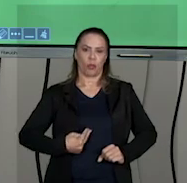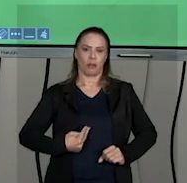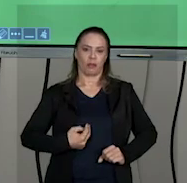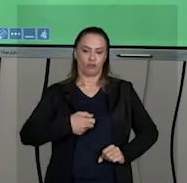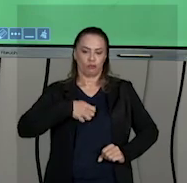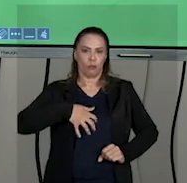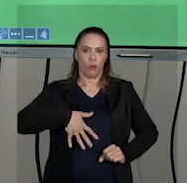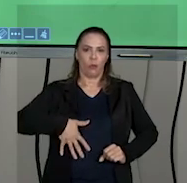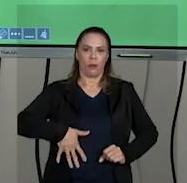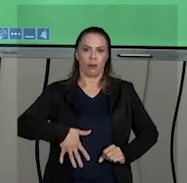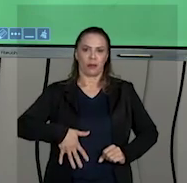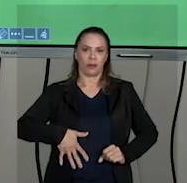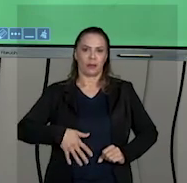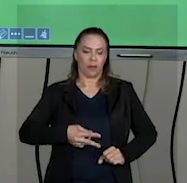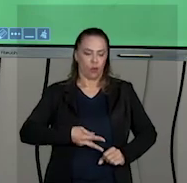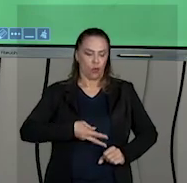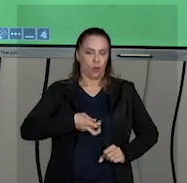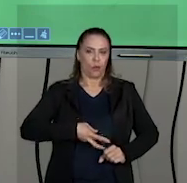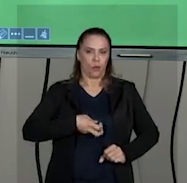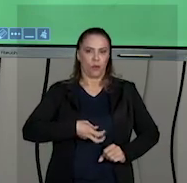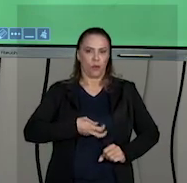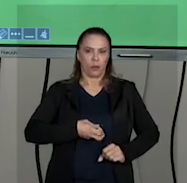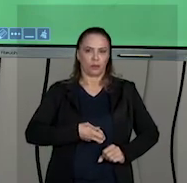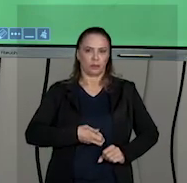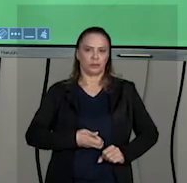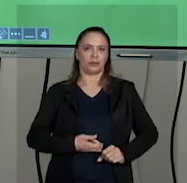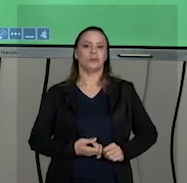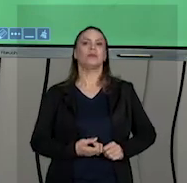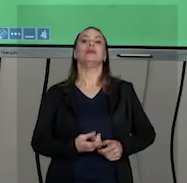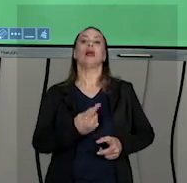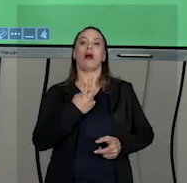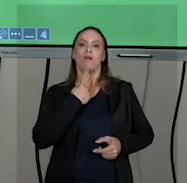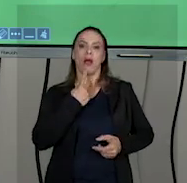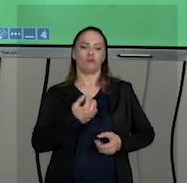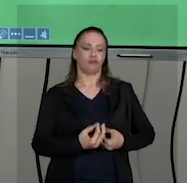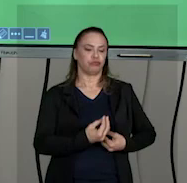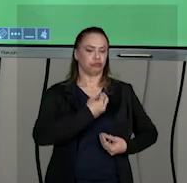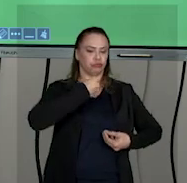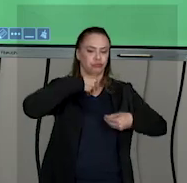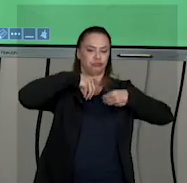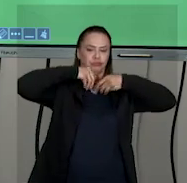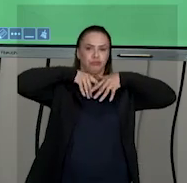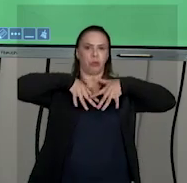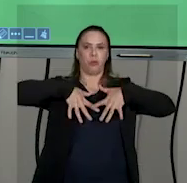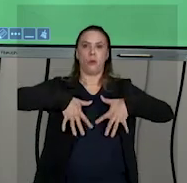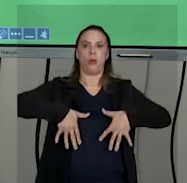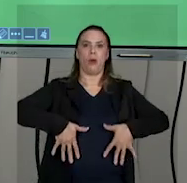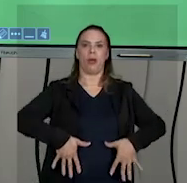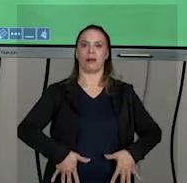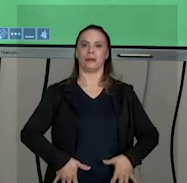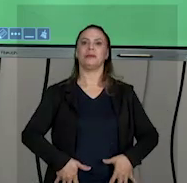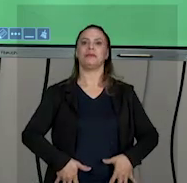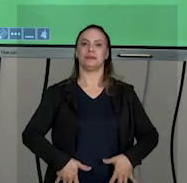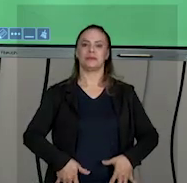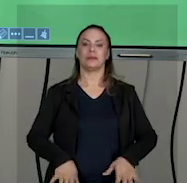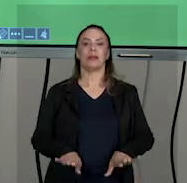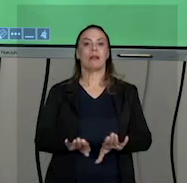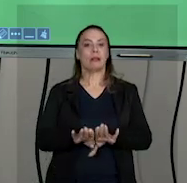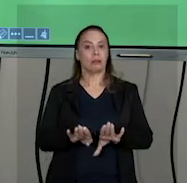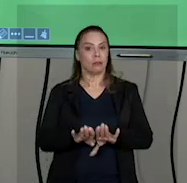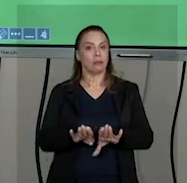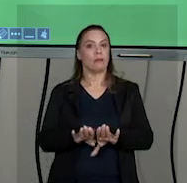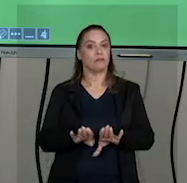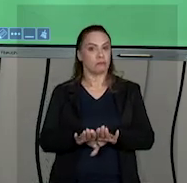corpo, ok? E o sistema respiratório, a integração é que nele nós temos a troca